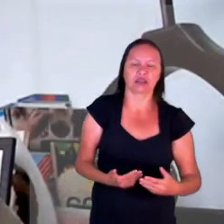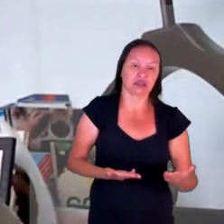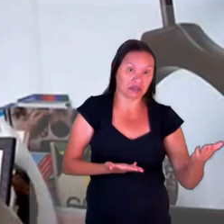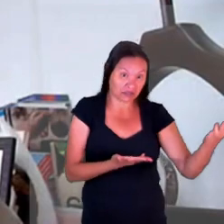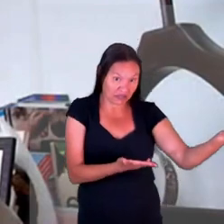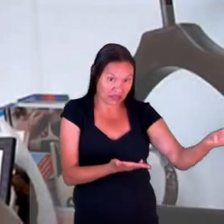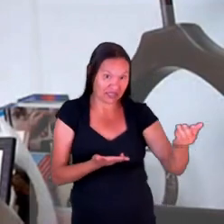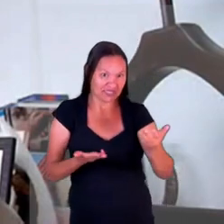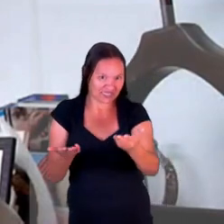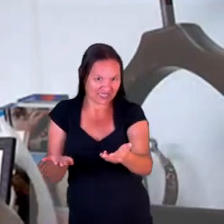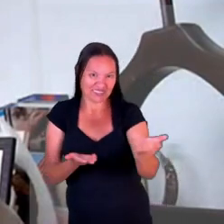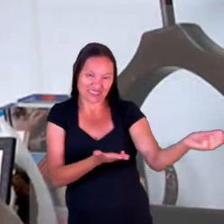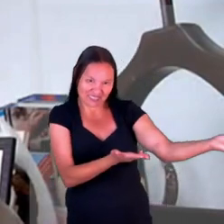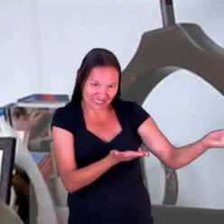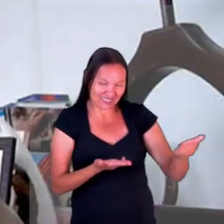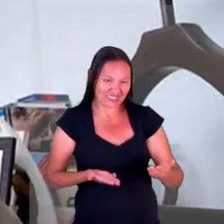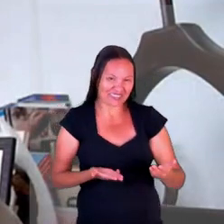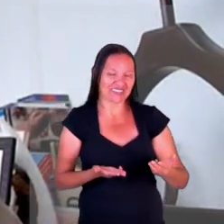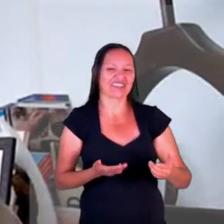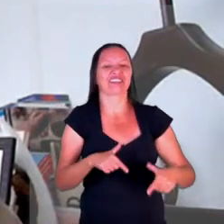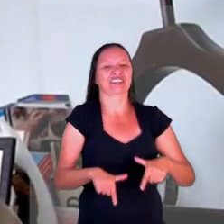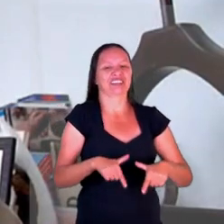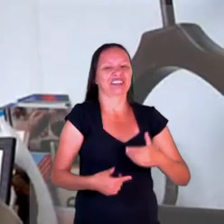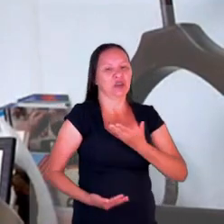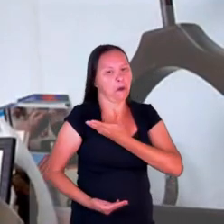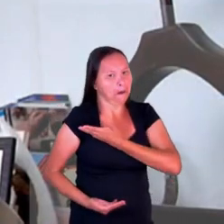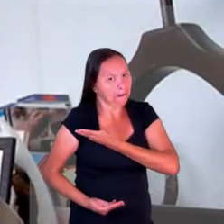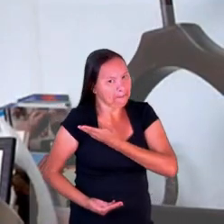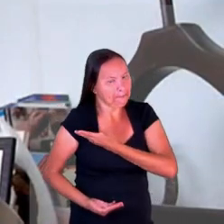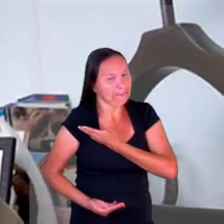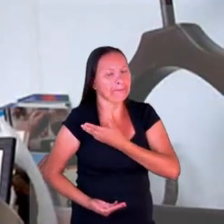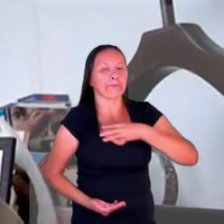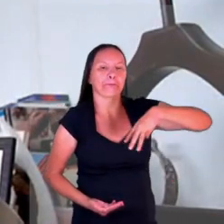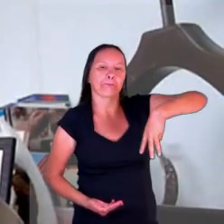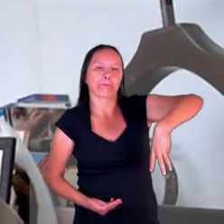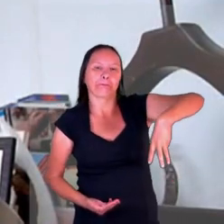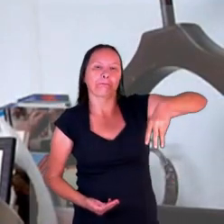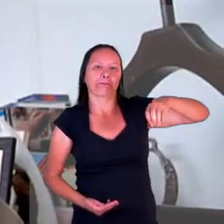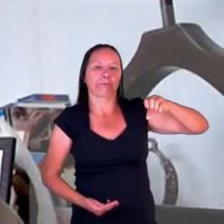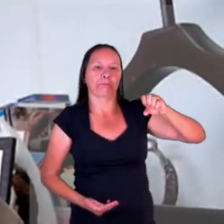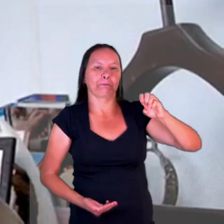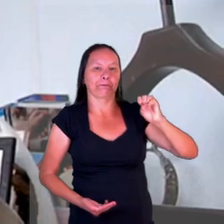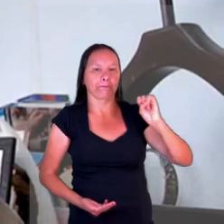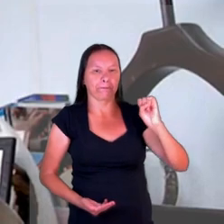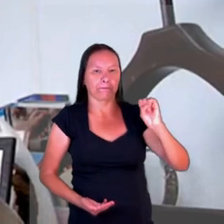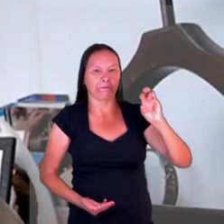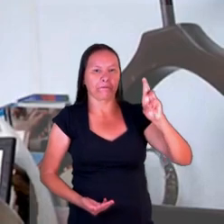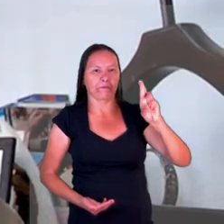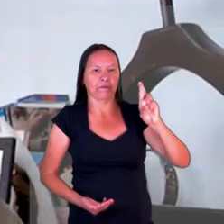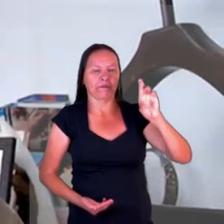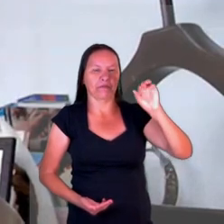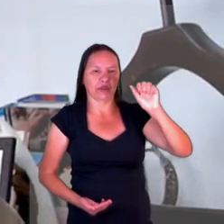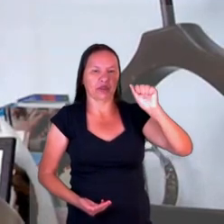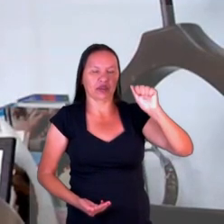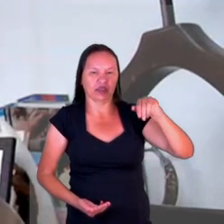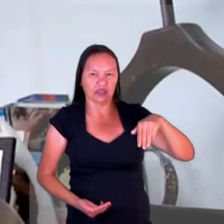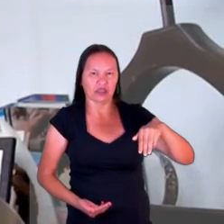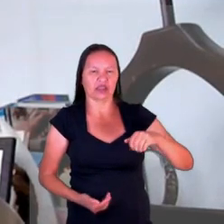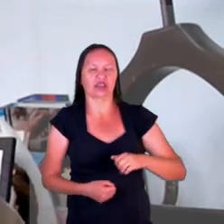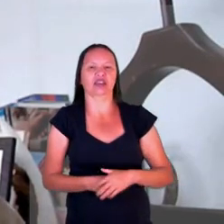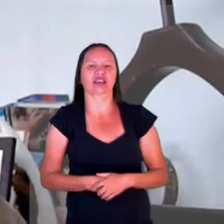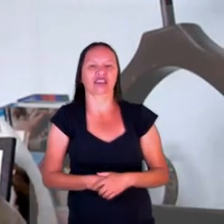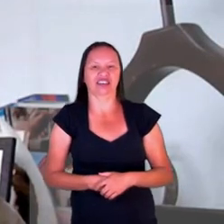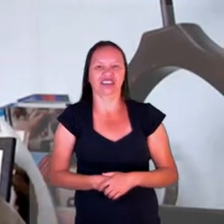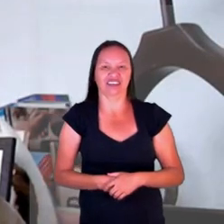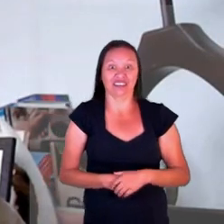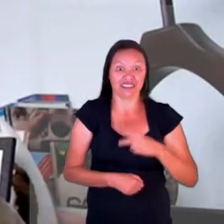né companheira de luta de tantos anos e que quando ela fez a autodescrição se eu não se eu eh